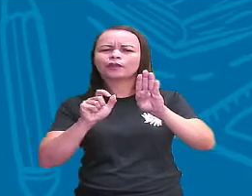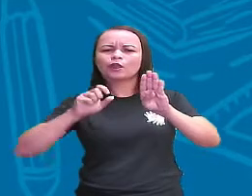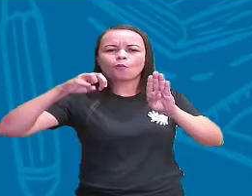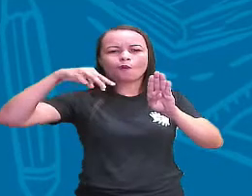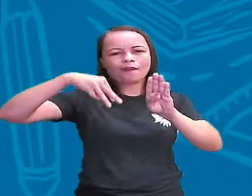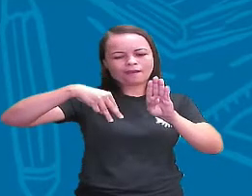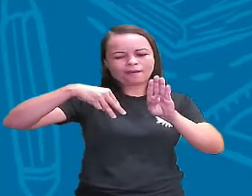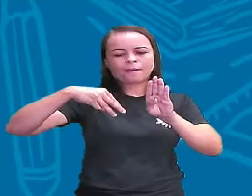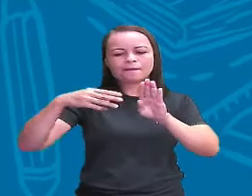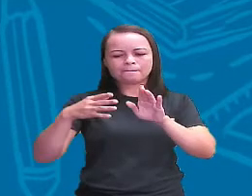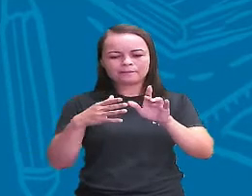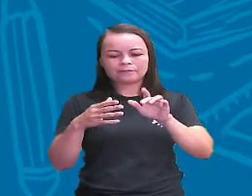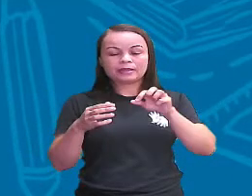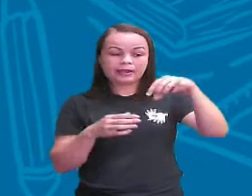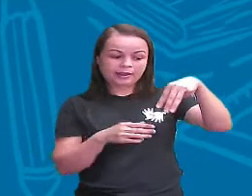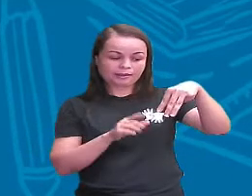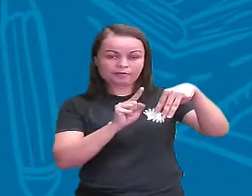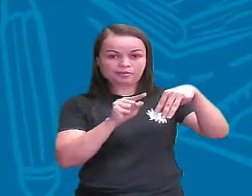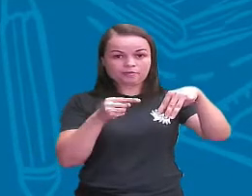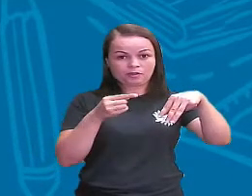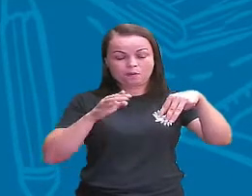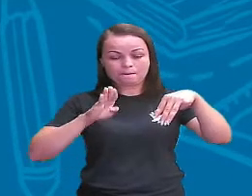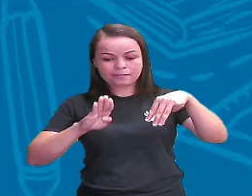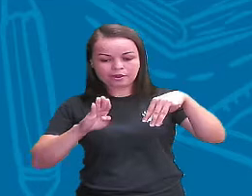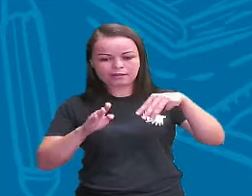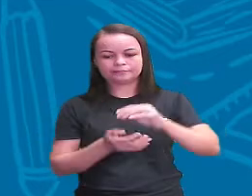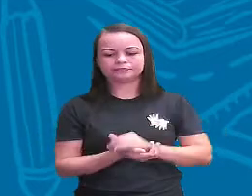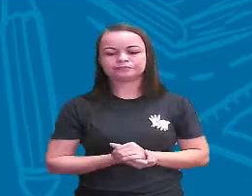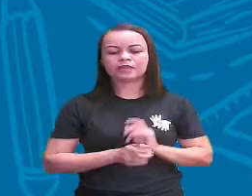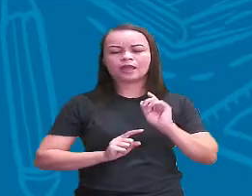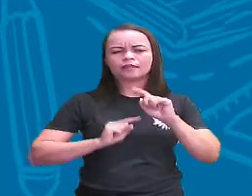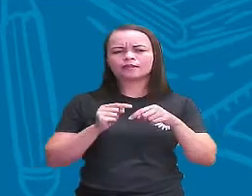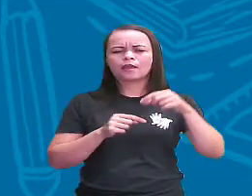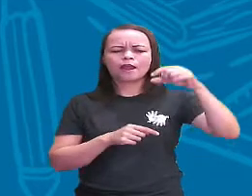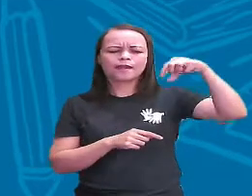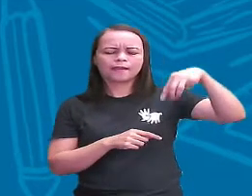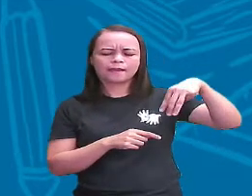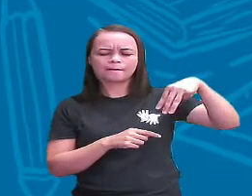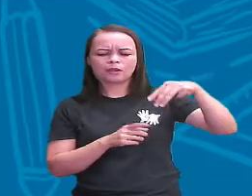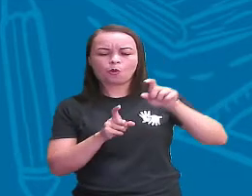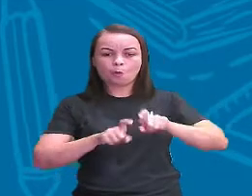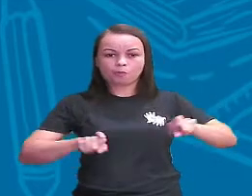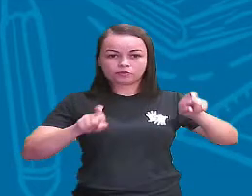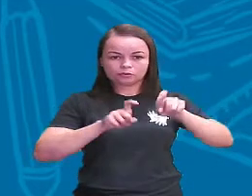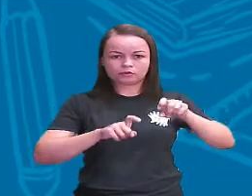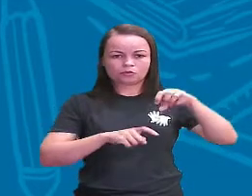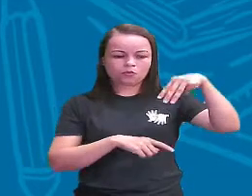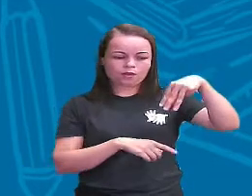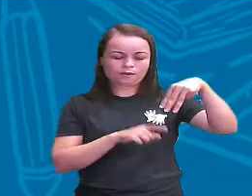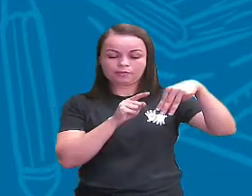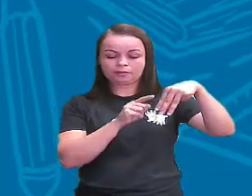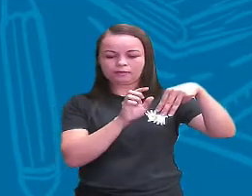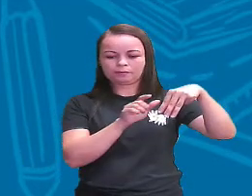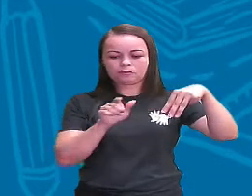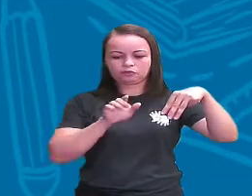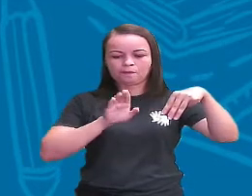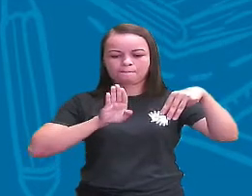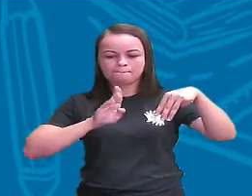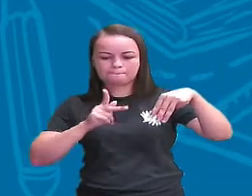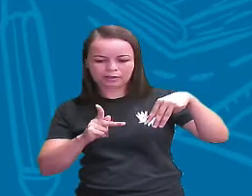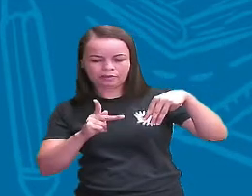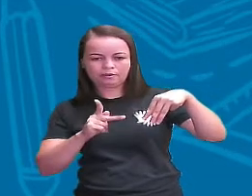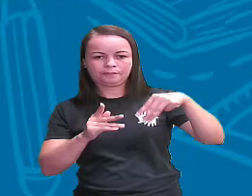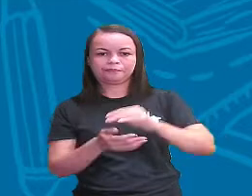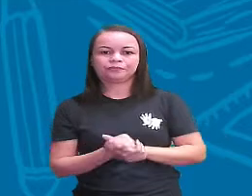palavra computador, após o M, temos a letrinha P. Berimbau, após o M, a letrinha